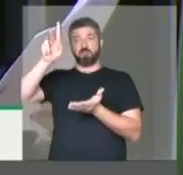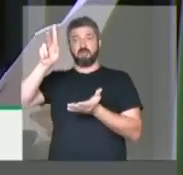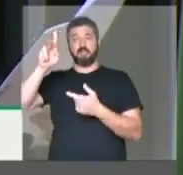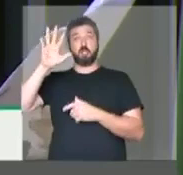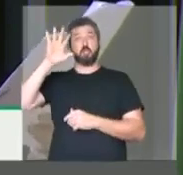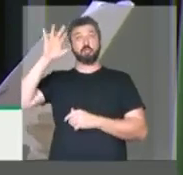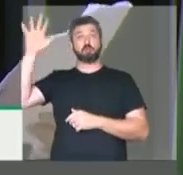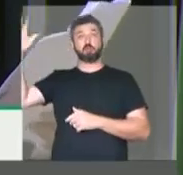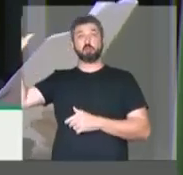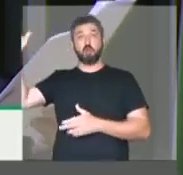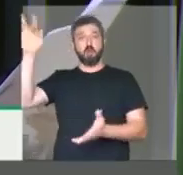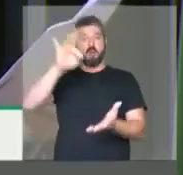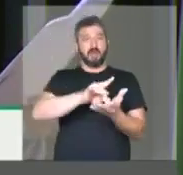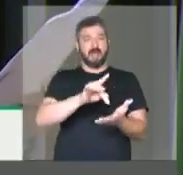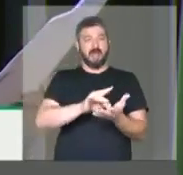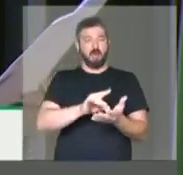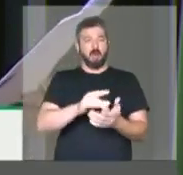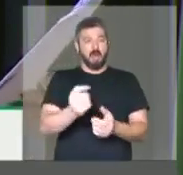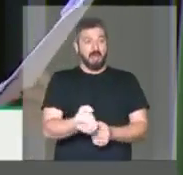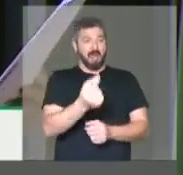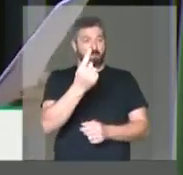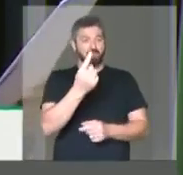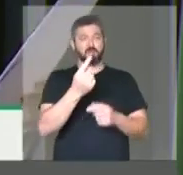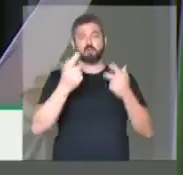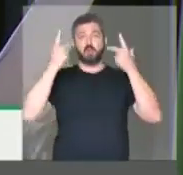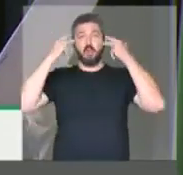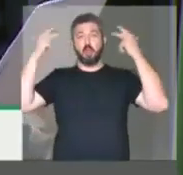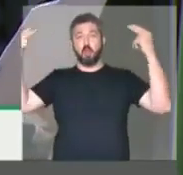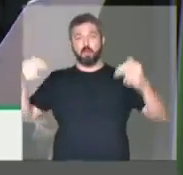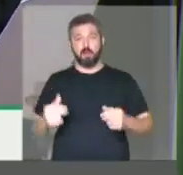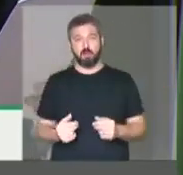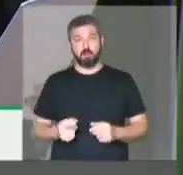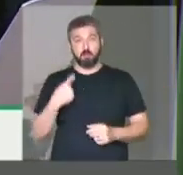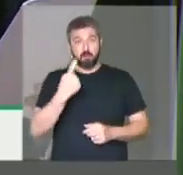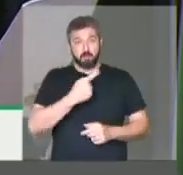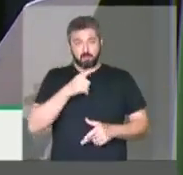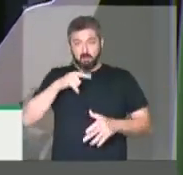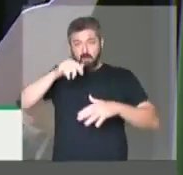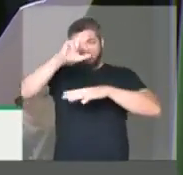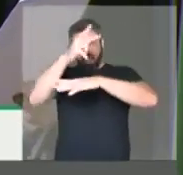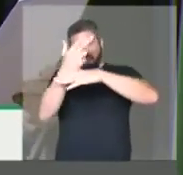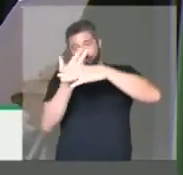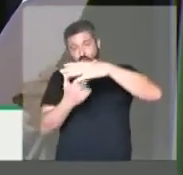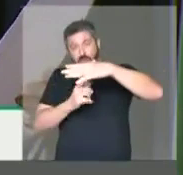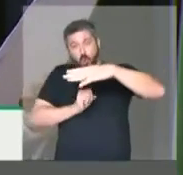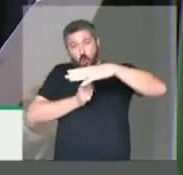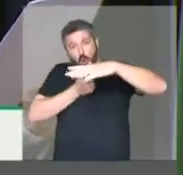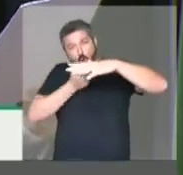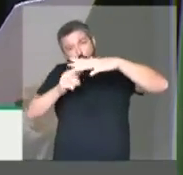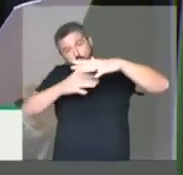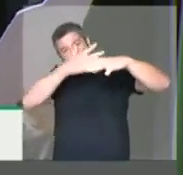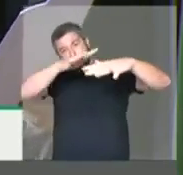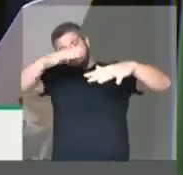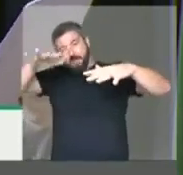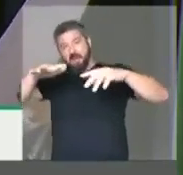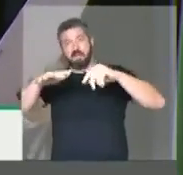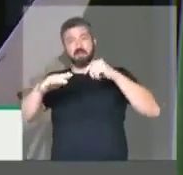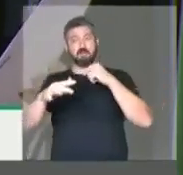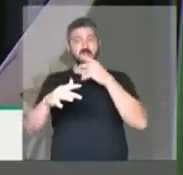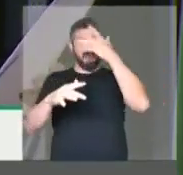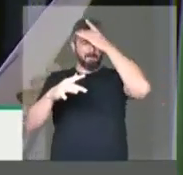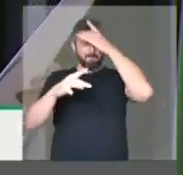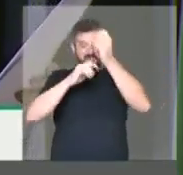surreal é normal e o absurdo corriqueiro. Enquanto nos afundamos no pântano dos ódios que escravizam